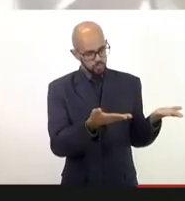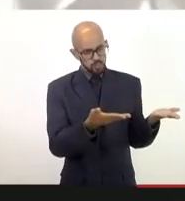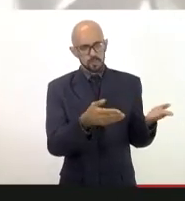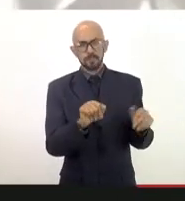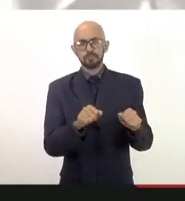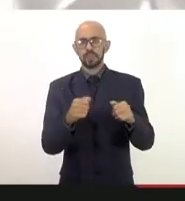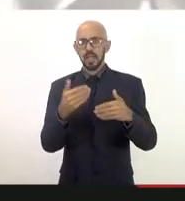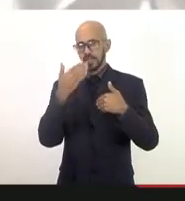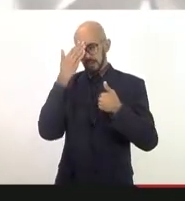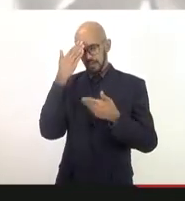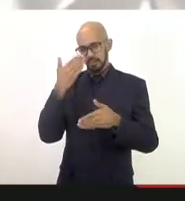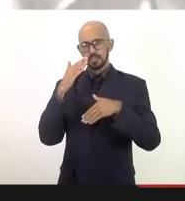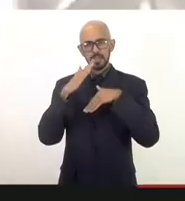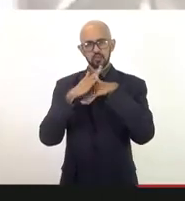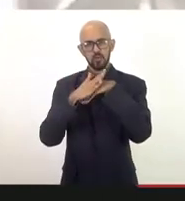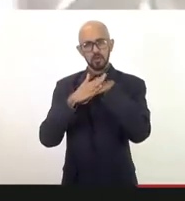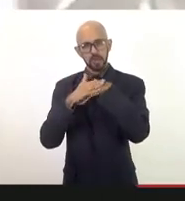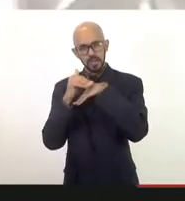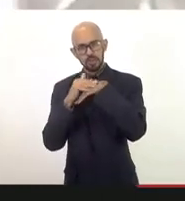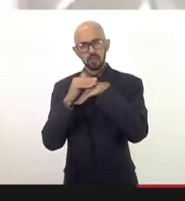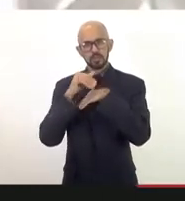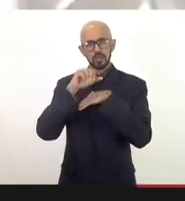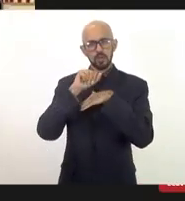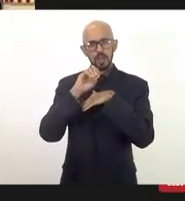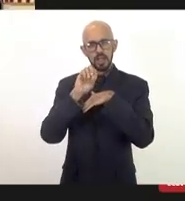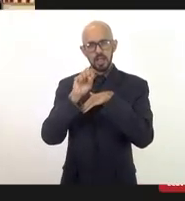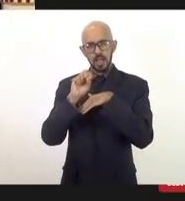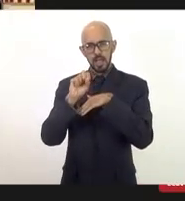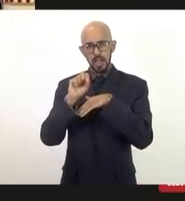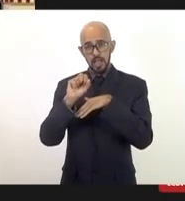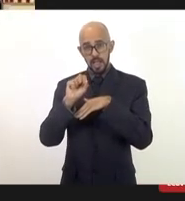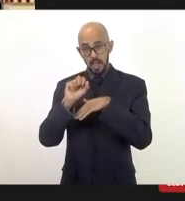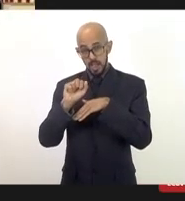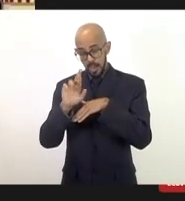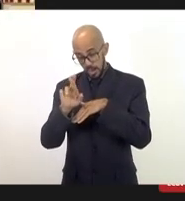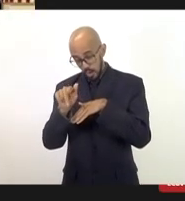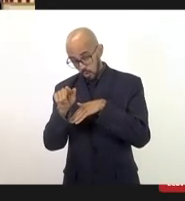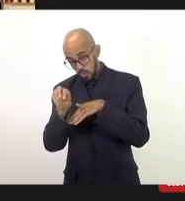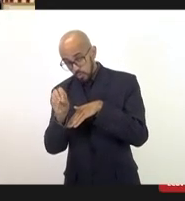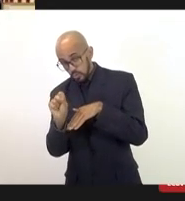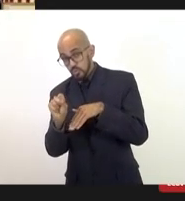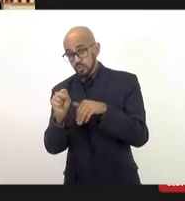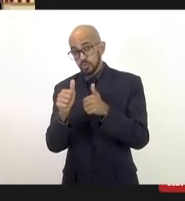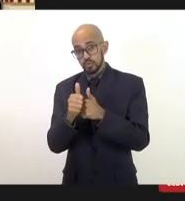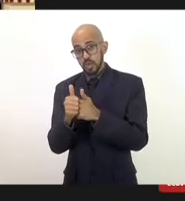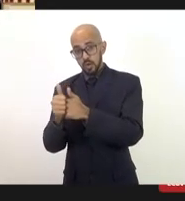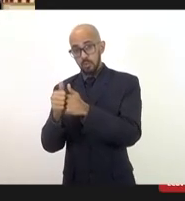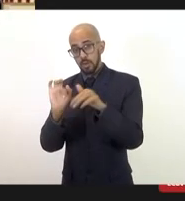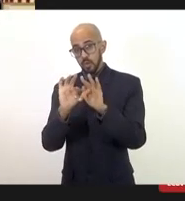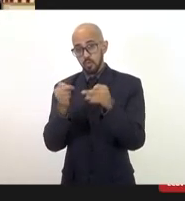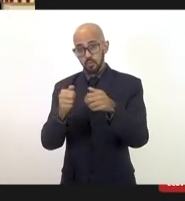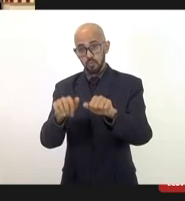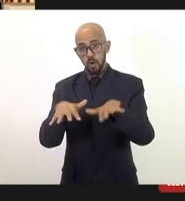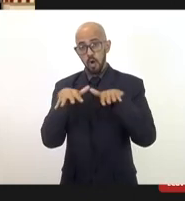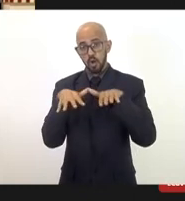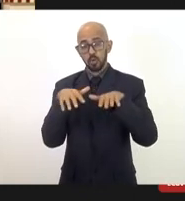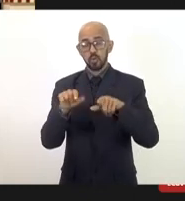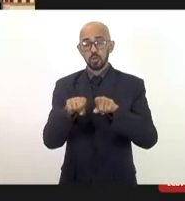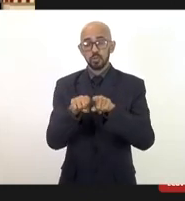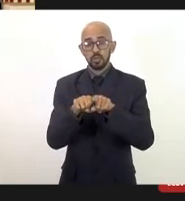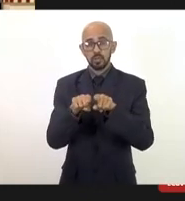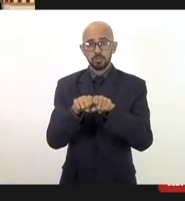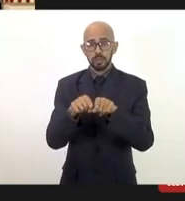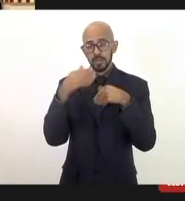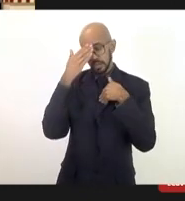muito carinhoso ao Carlos Basília, ao Fórum, né, que nos acompanha na tuberculose, agradecer o convite